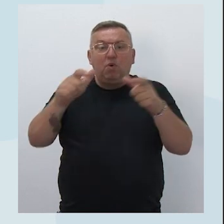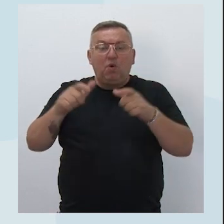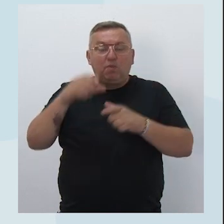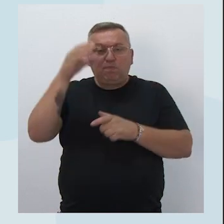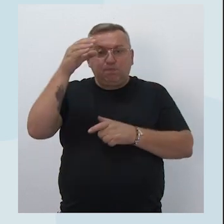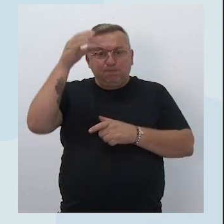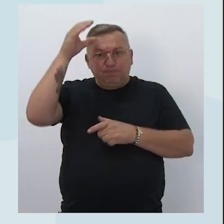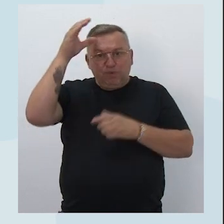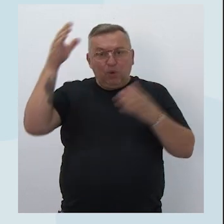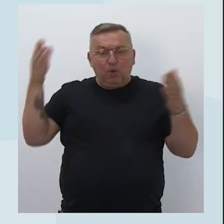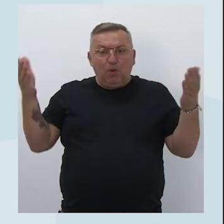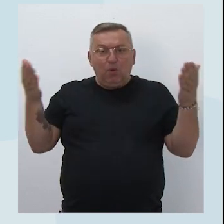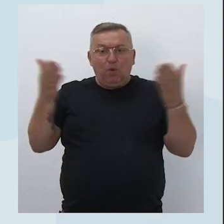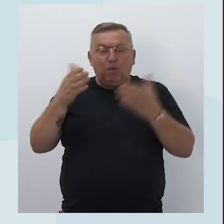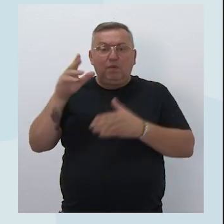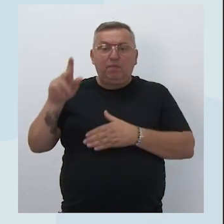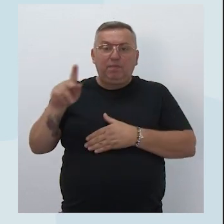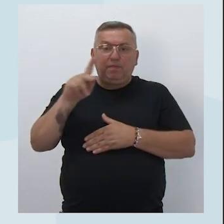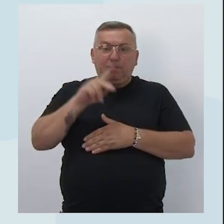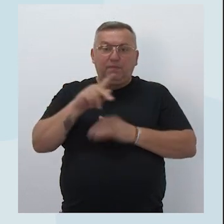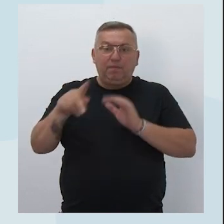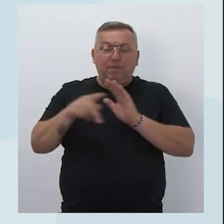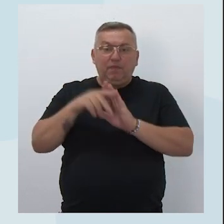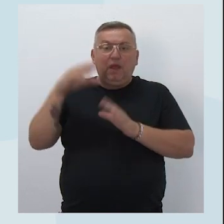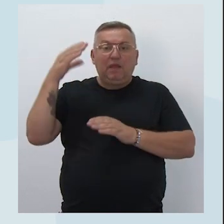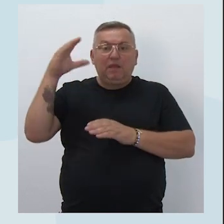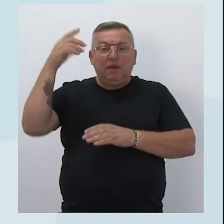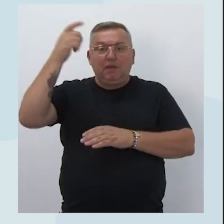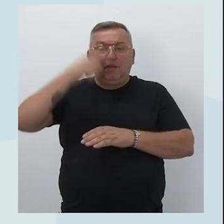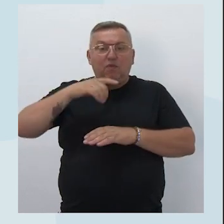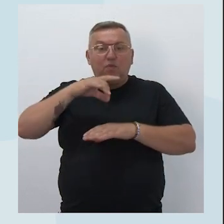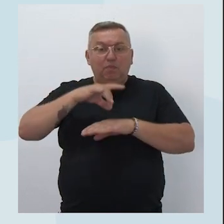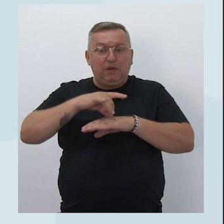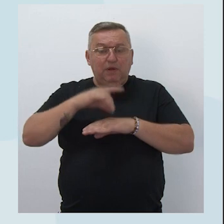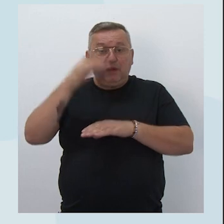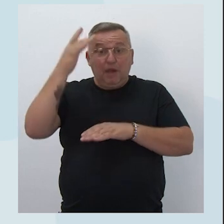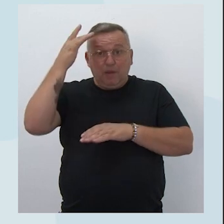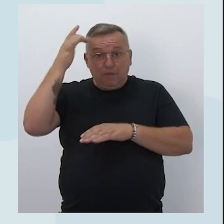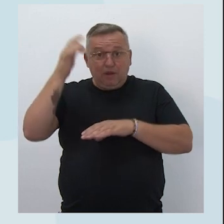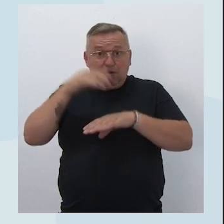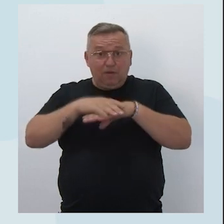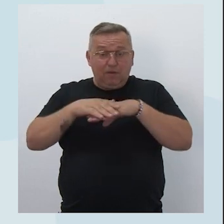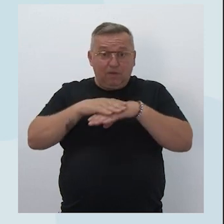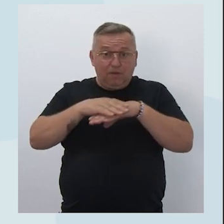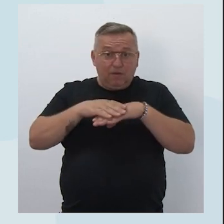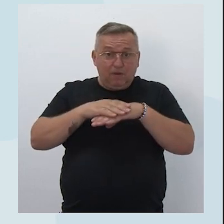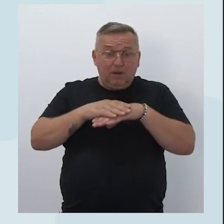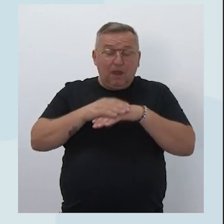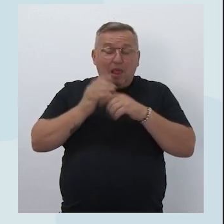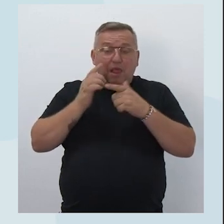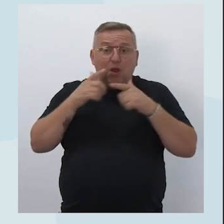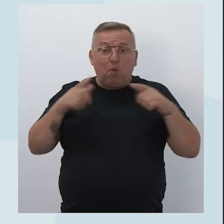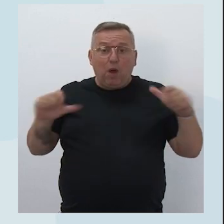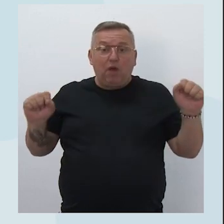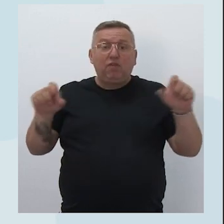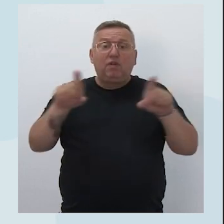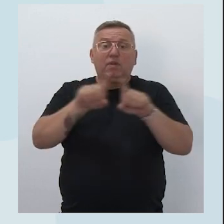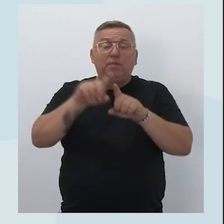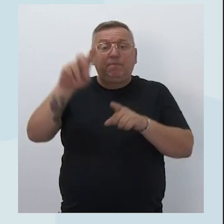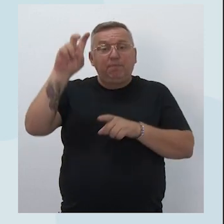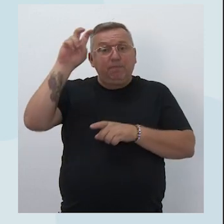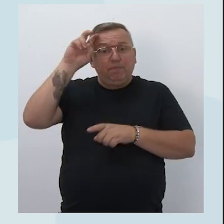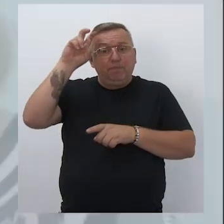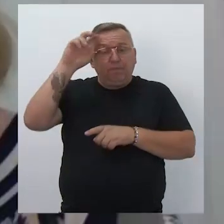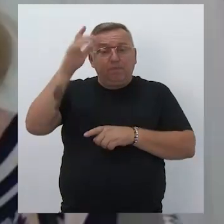conhecimento. Hoje estamos, então, com os professores da área de Ciências Humanas, amanhã falaremos com os professores da área de Linguagens, e na quinta-feira